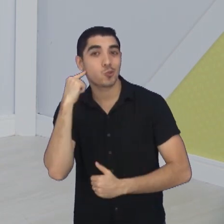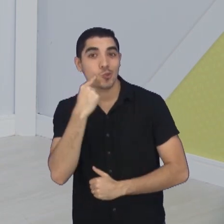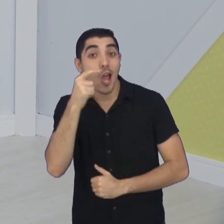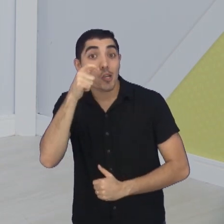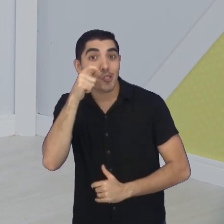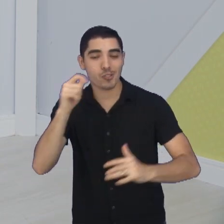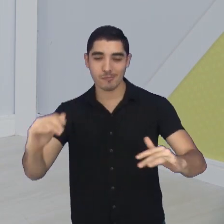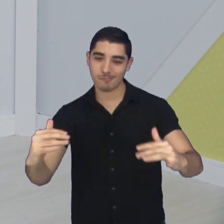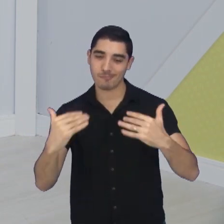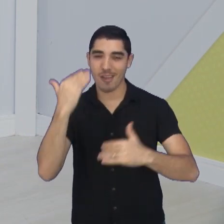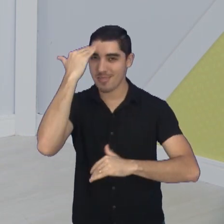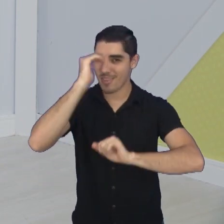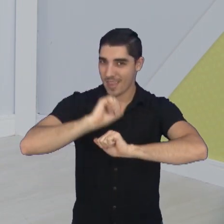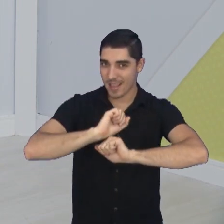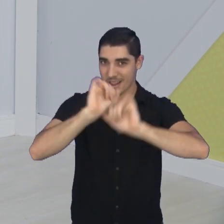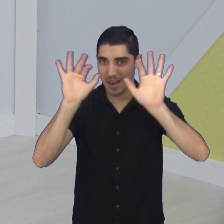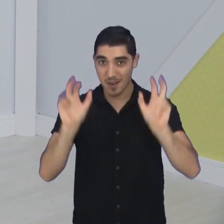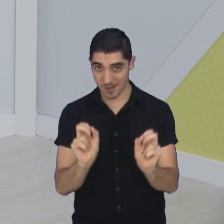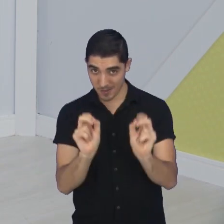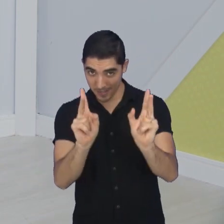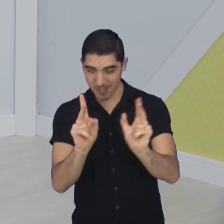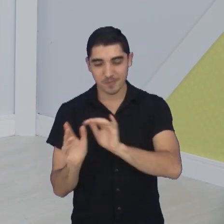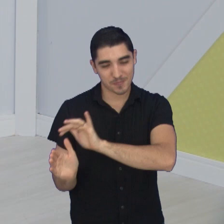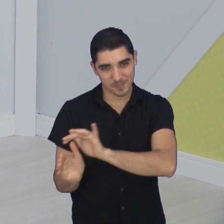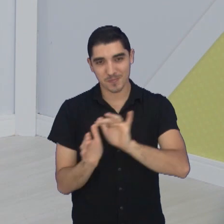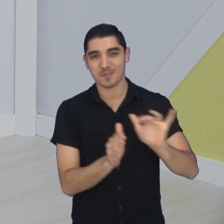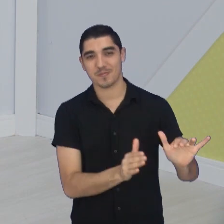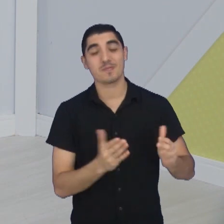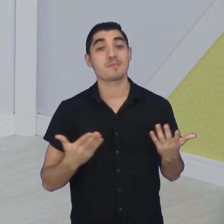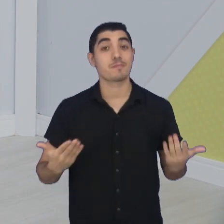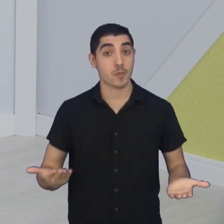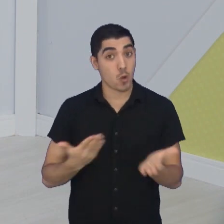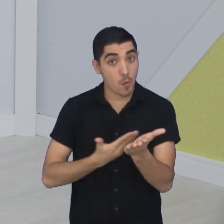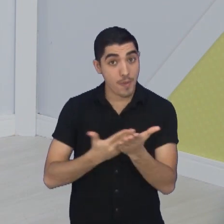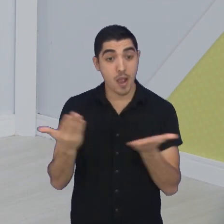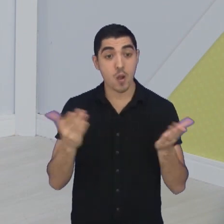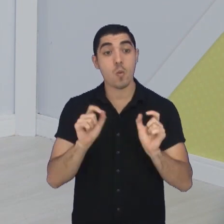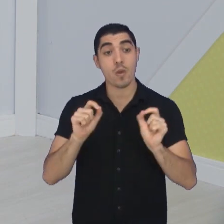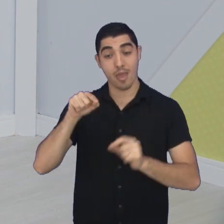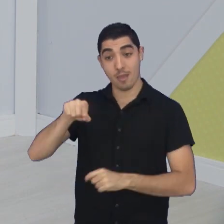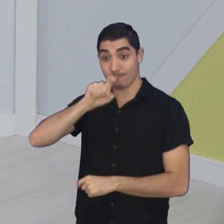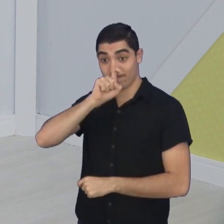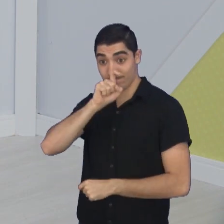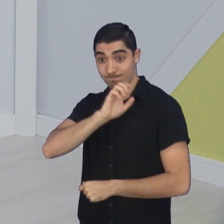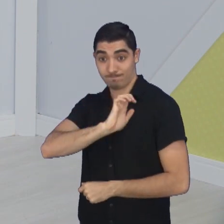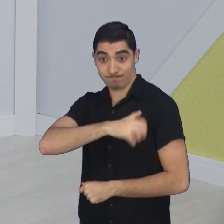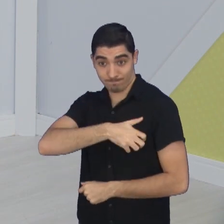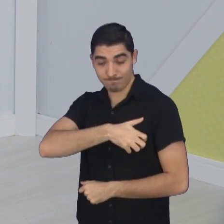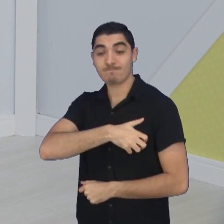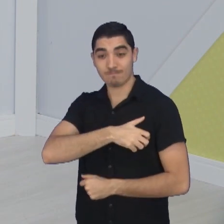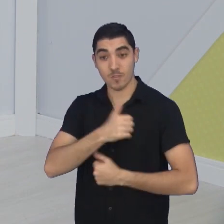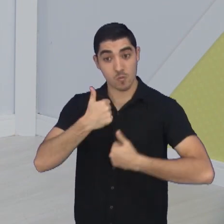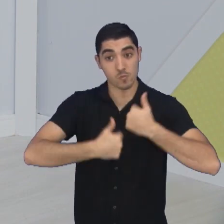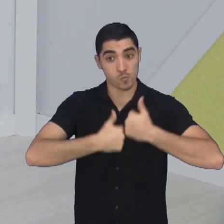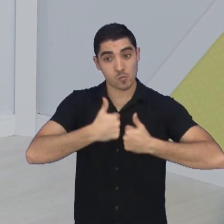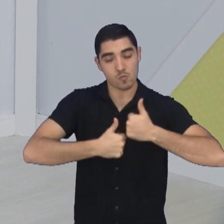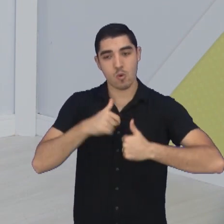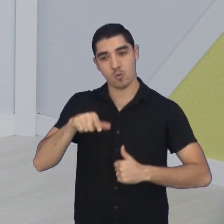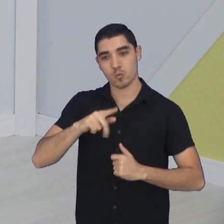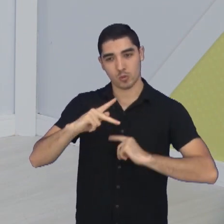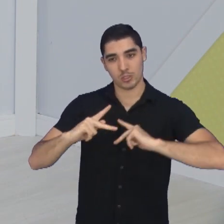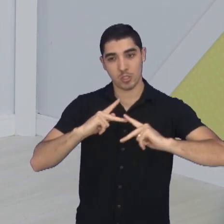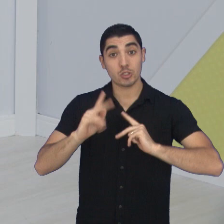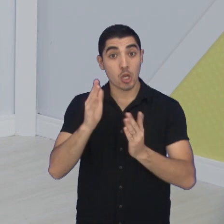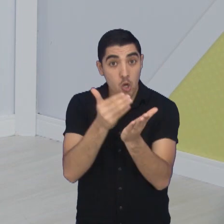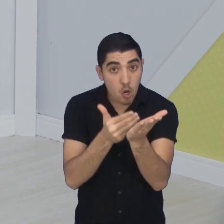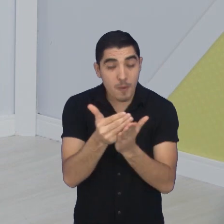que acompanha o nosso Hora do Esporte, tá certo? E olha só, a gente começa falando da Águia do Vale, que fez a sua estreia no Campeonato